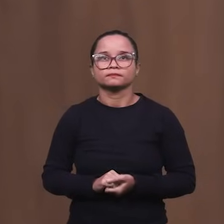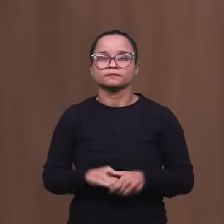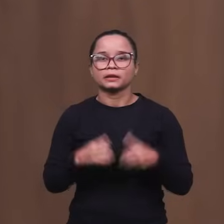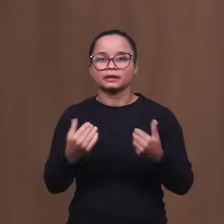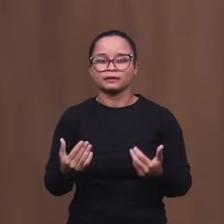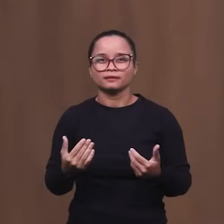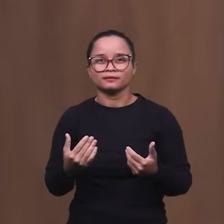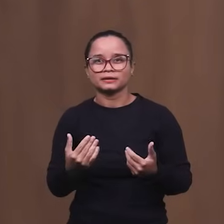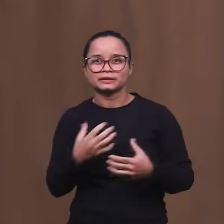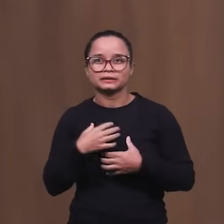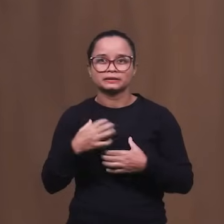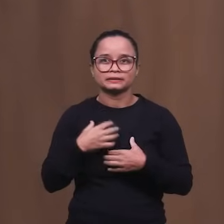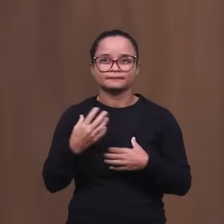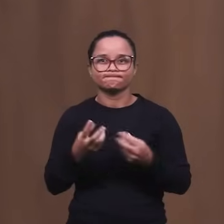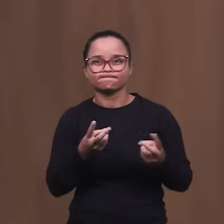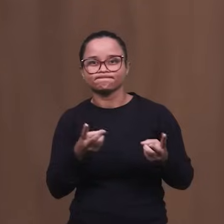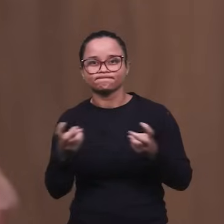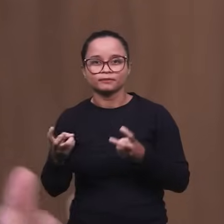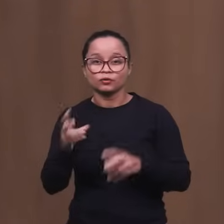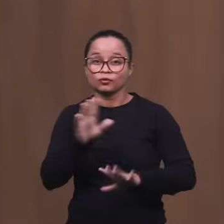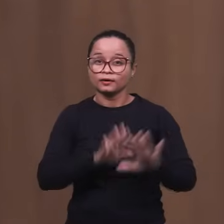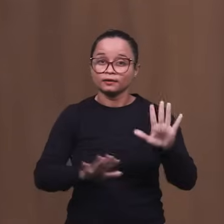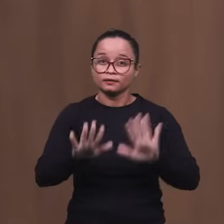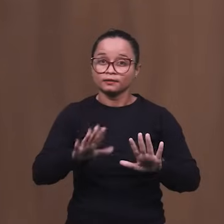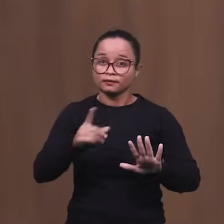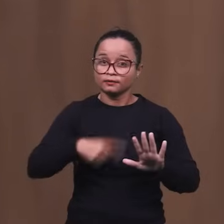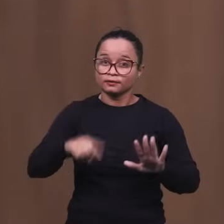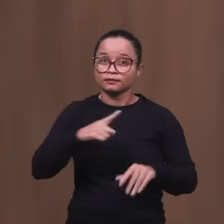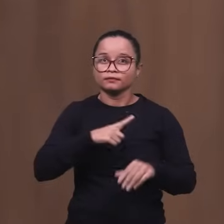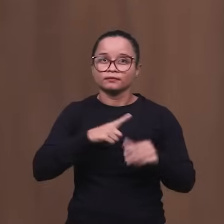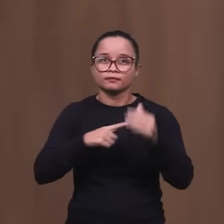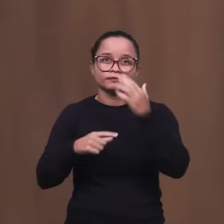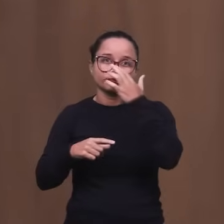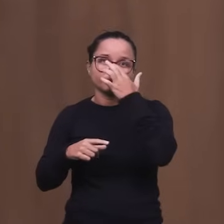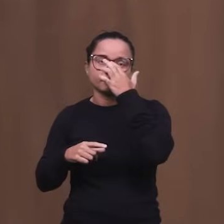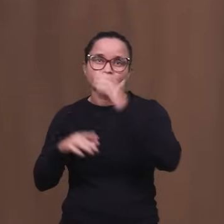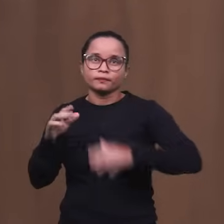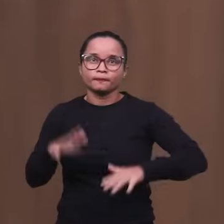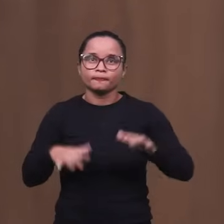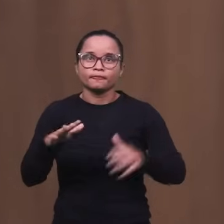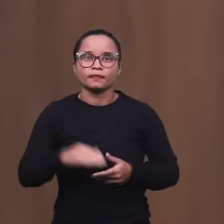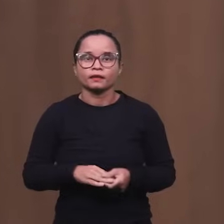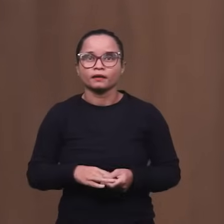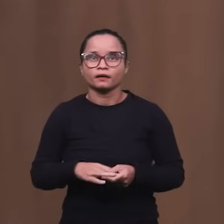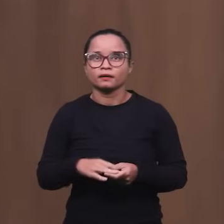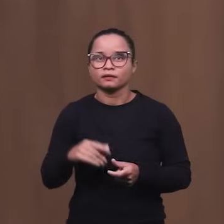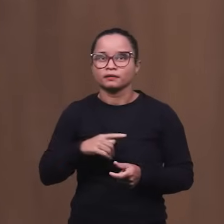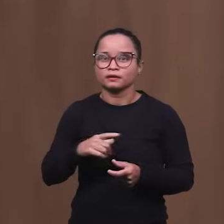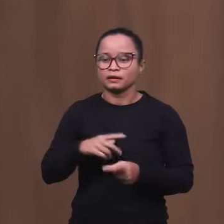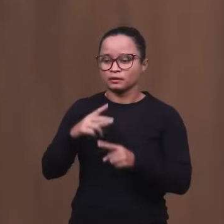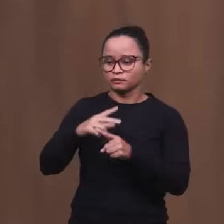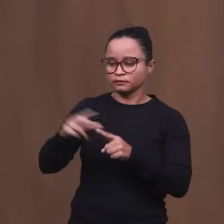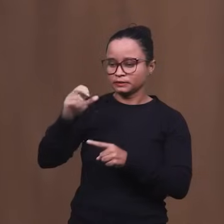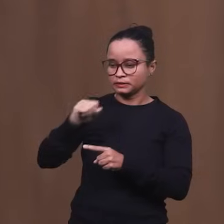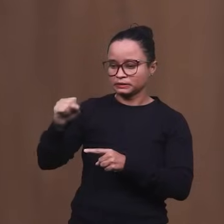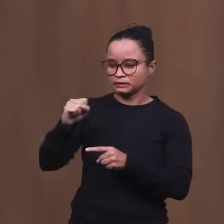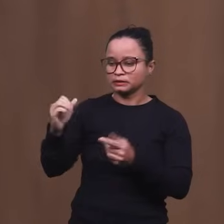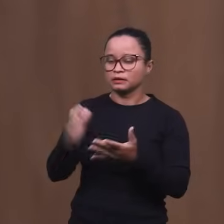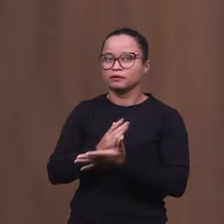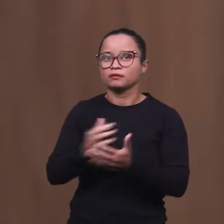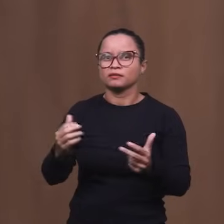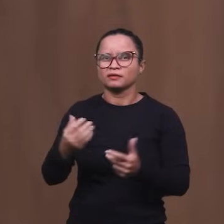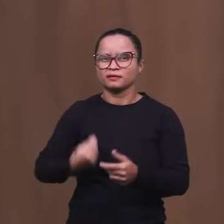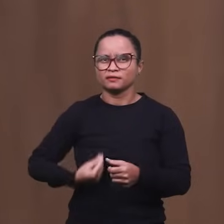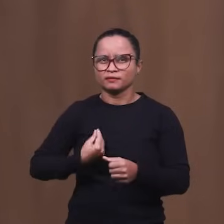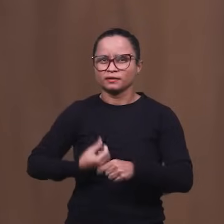a impressão é que, e o cuidado que nós temos que ter para ser um Davi de hoje, que às vezes você fica tanto uma coisa, conquistar tanto